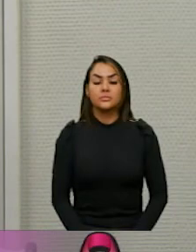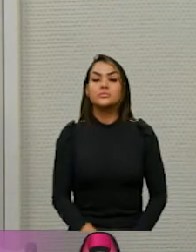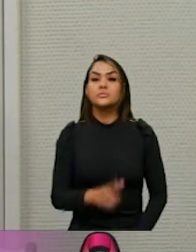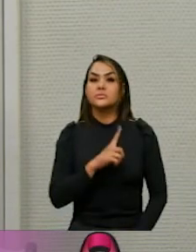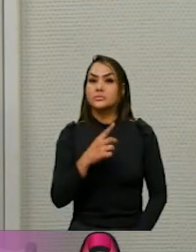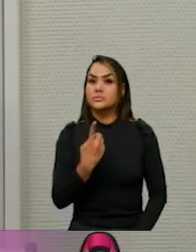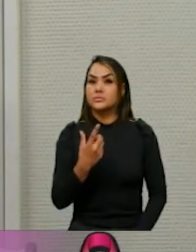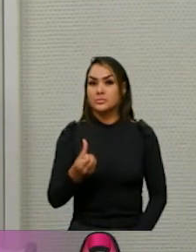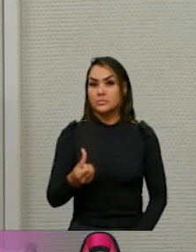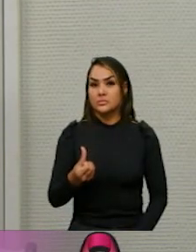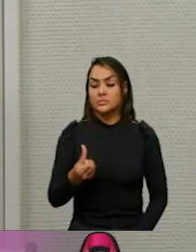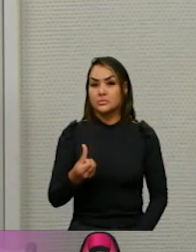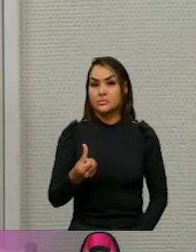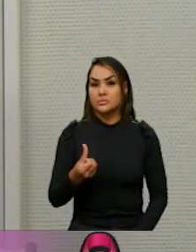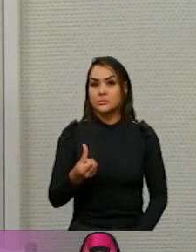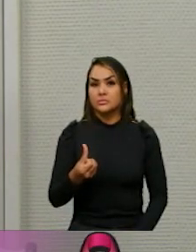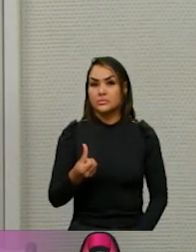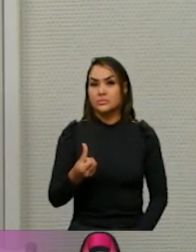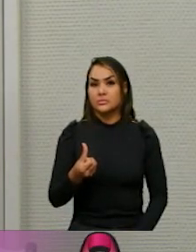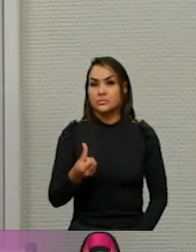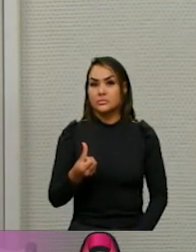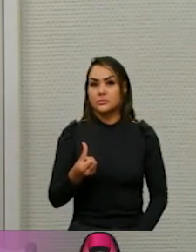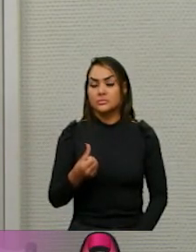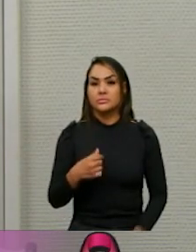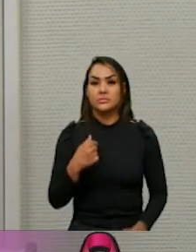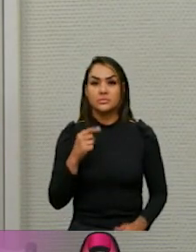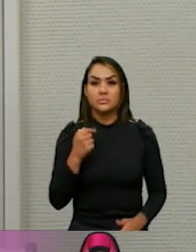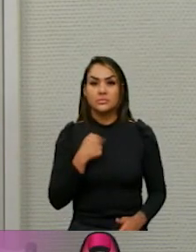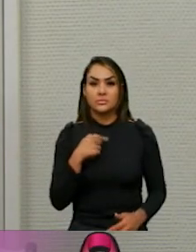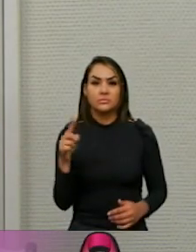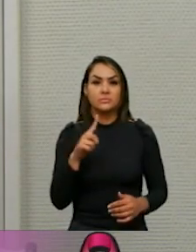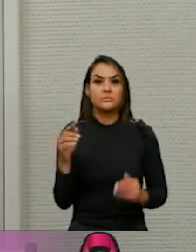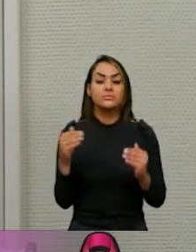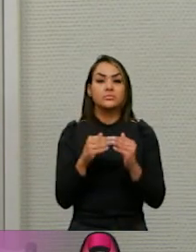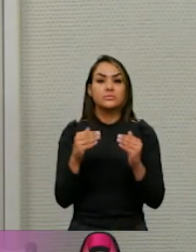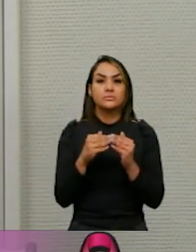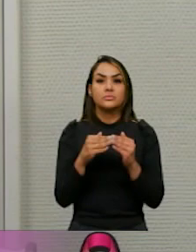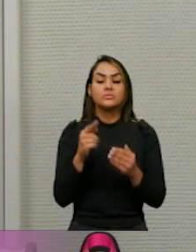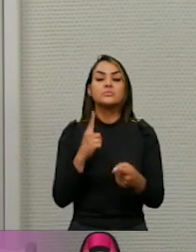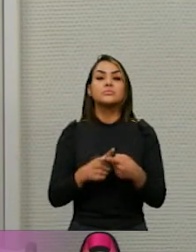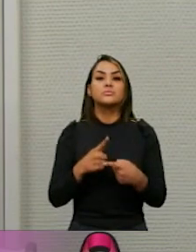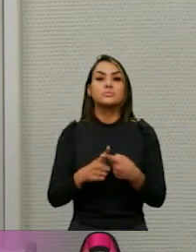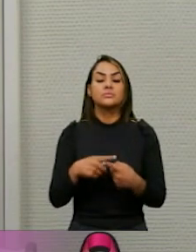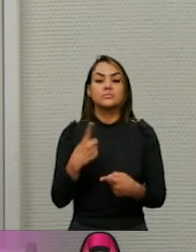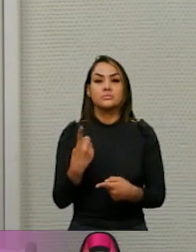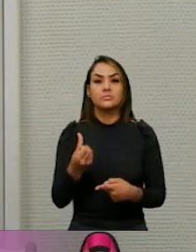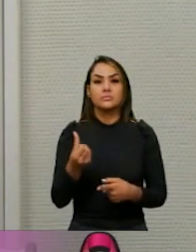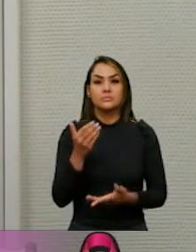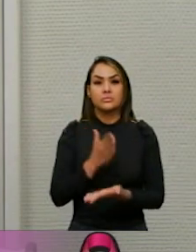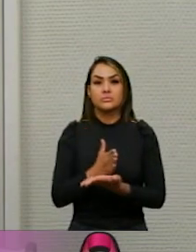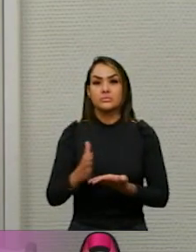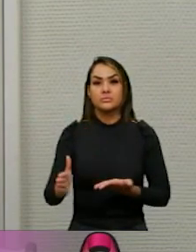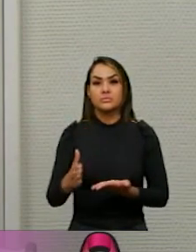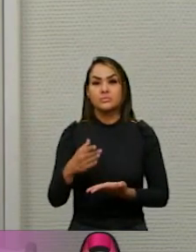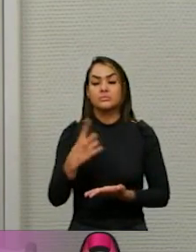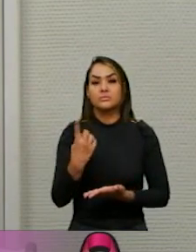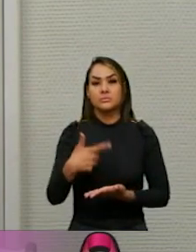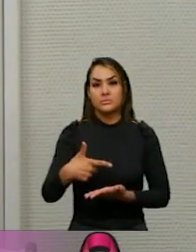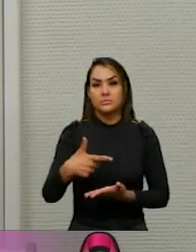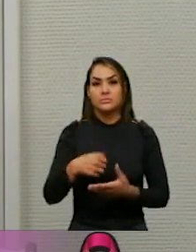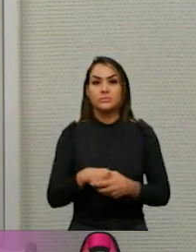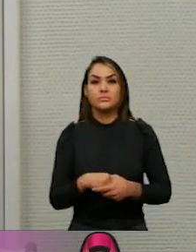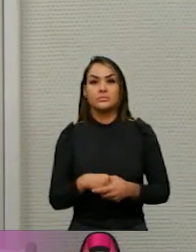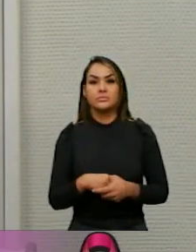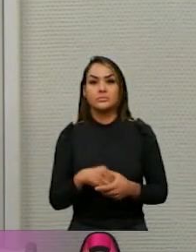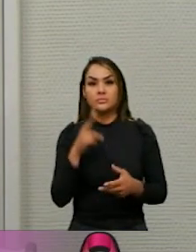16%. E aí eu já não concordo que é ínfimo, porque 16 dividido por 12 dá 1, qualquer coisa por mês de juro, e é difícil